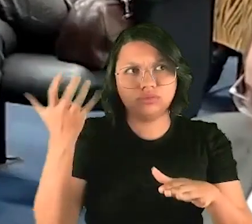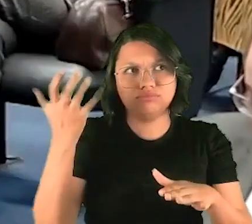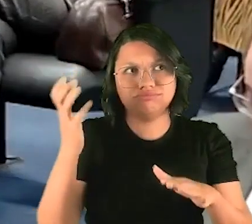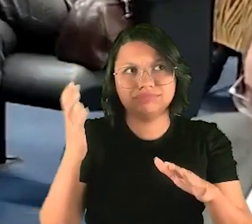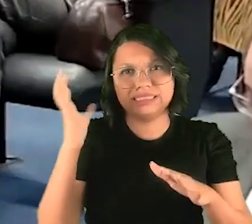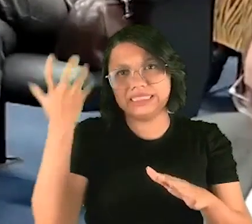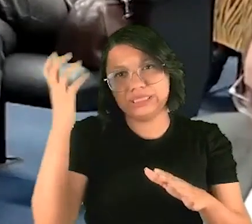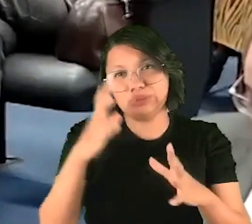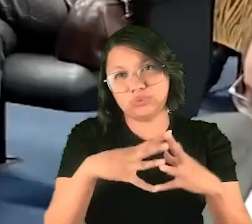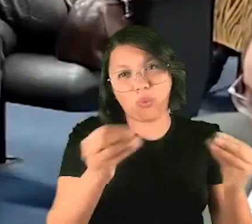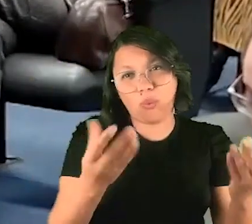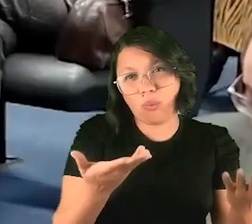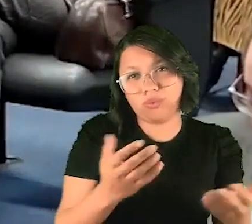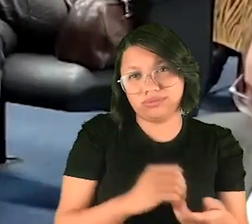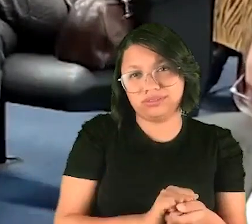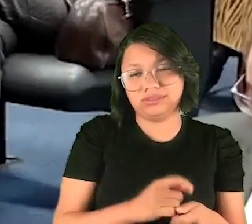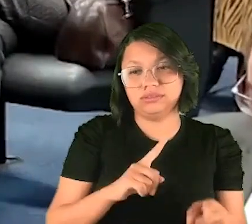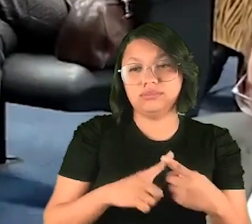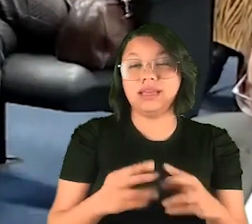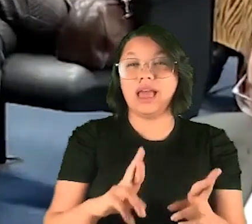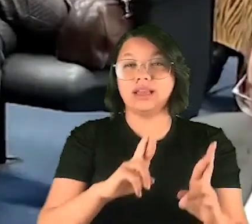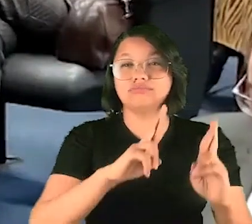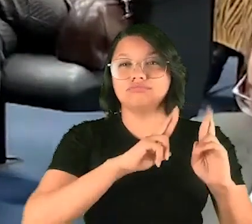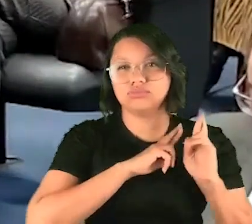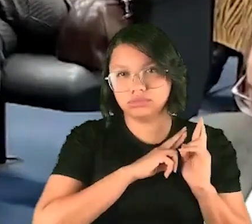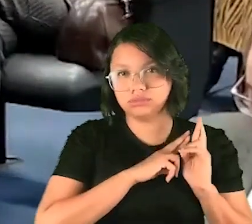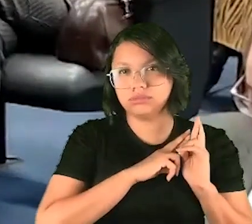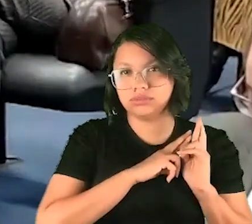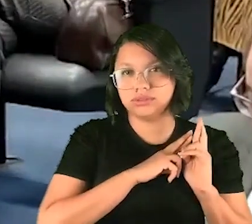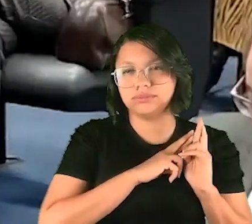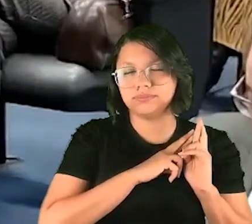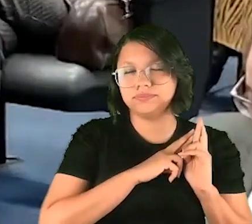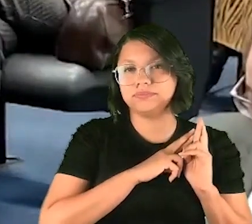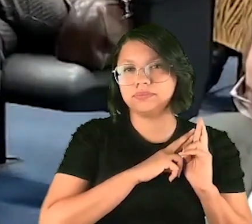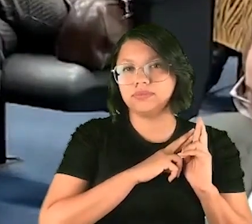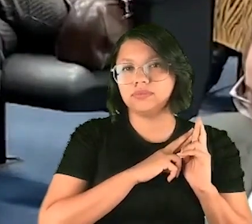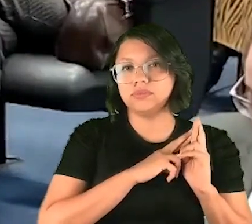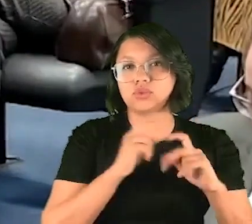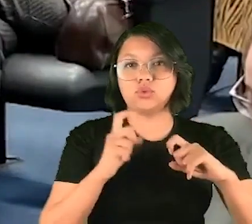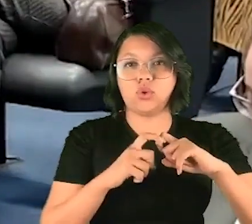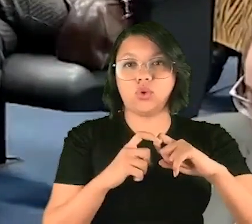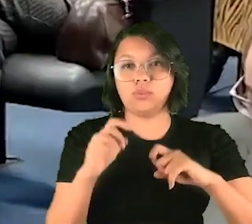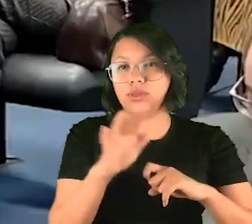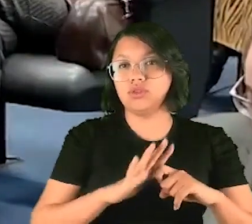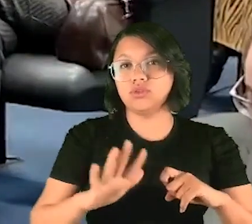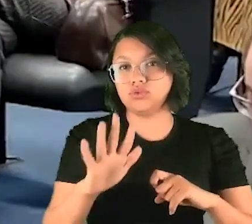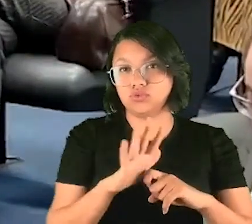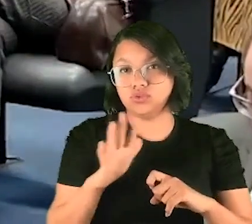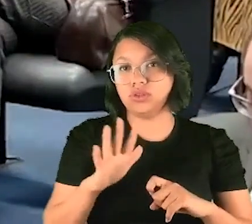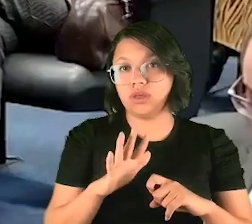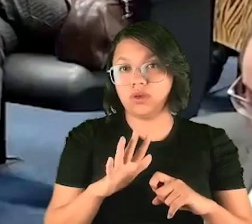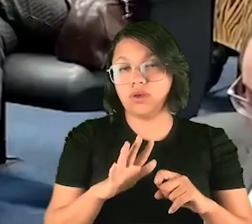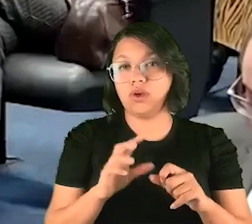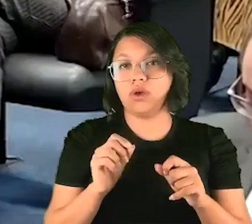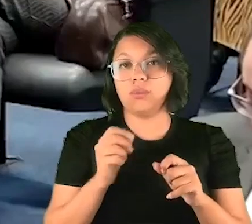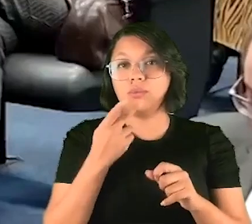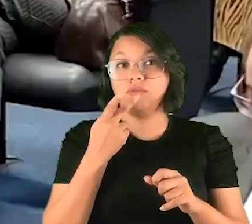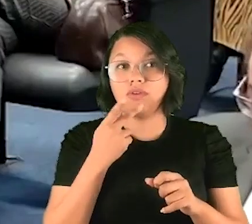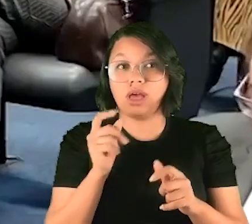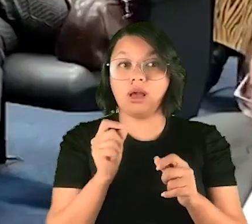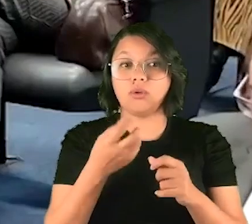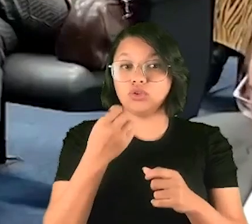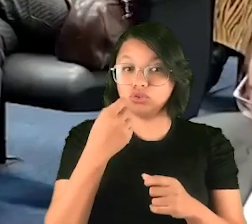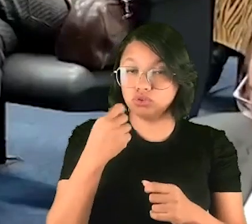sempre quer alguma solução, ainda que não vá resolver. Então, essa questão da responsabilidade dos médicos